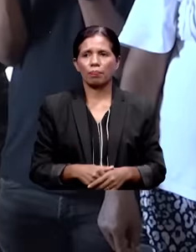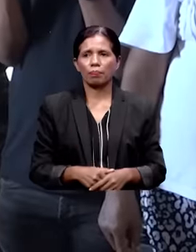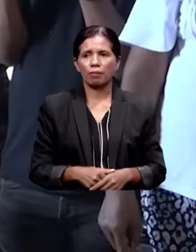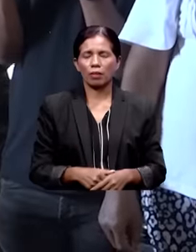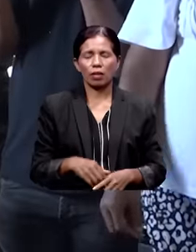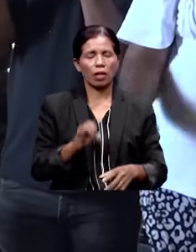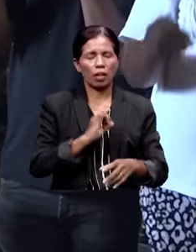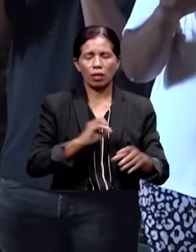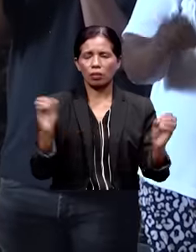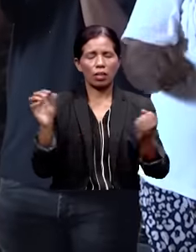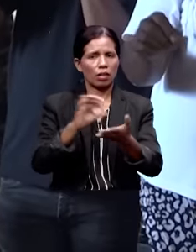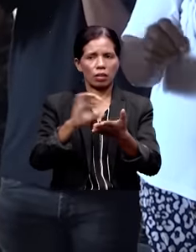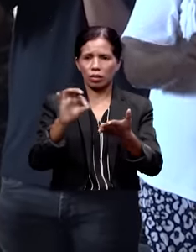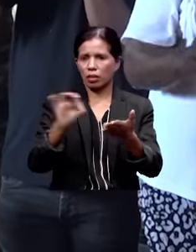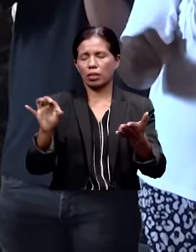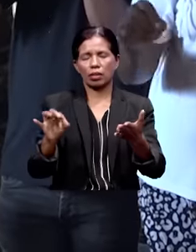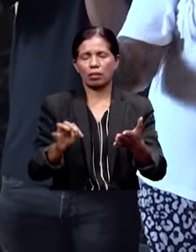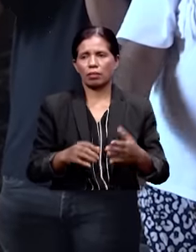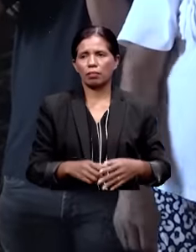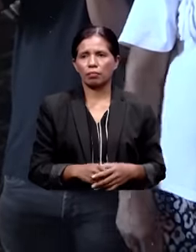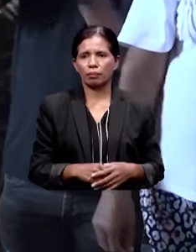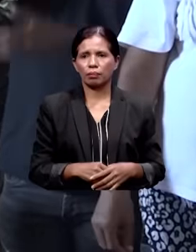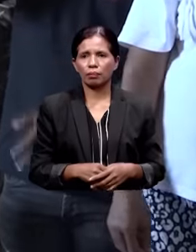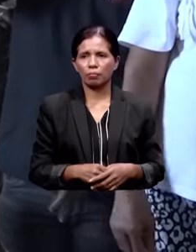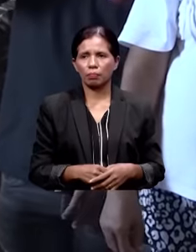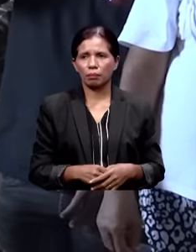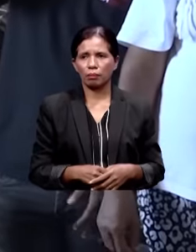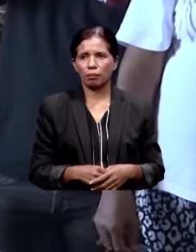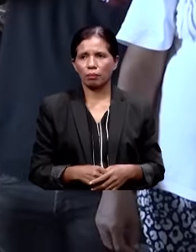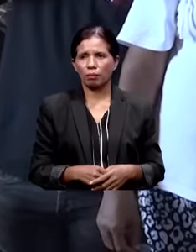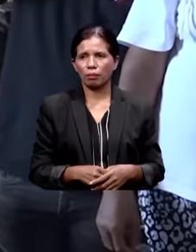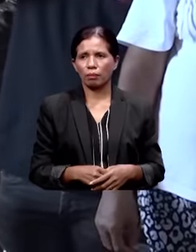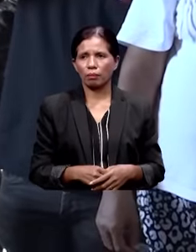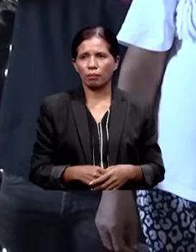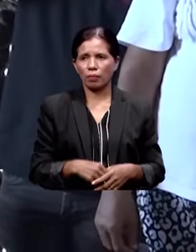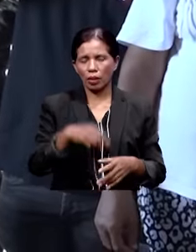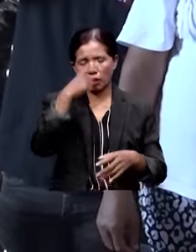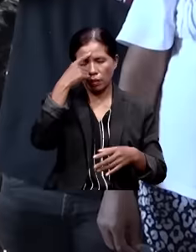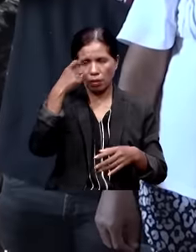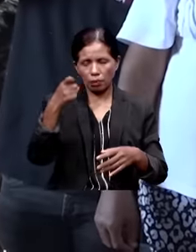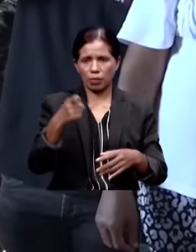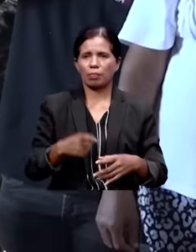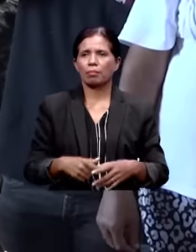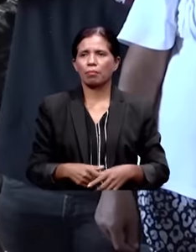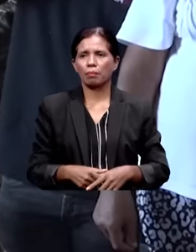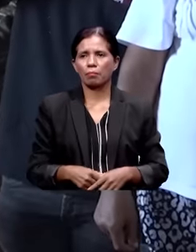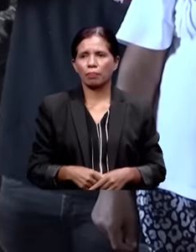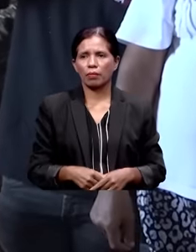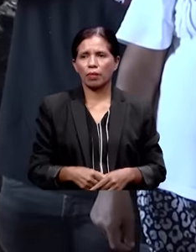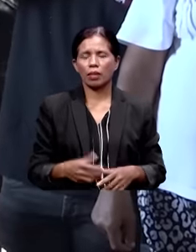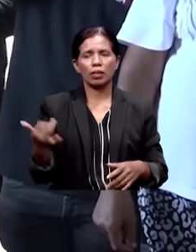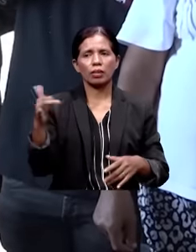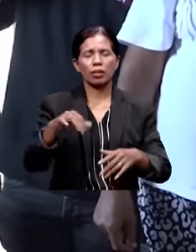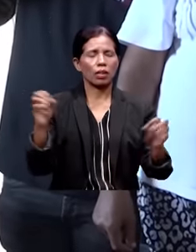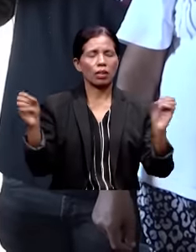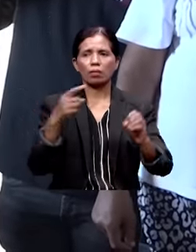que la assina. E ao, nem pa unau, nem pa emeta. Tamba deit. Una tuina, ha? Si la coi